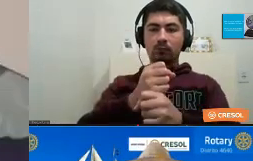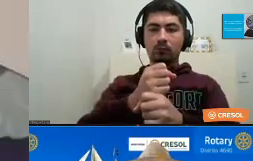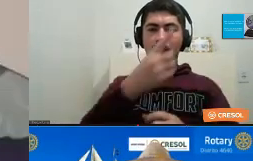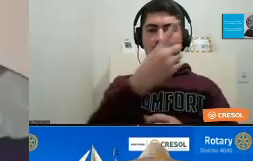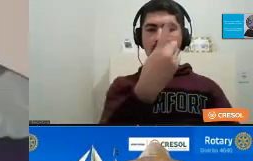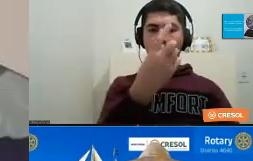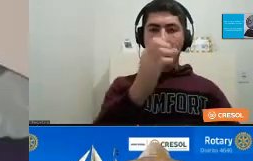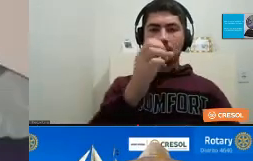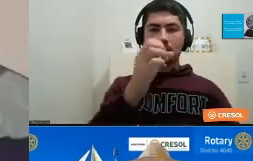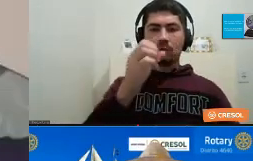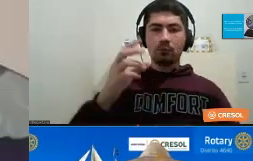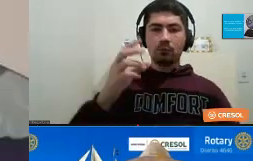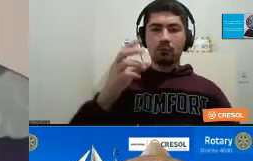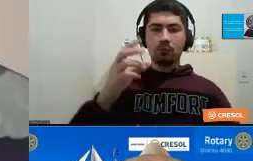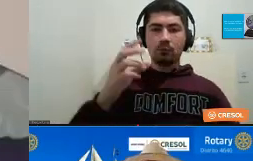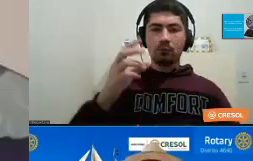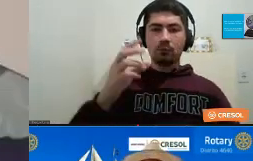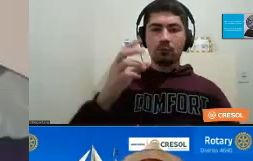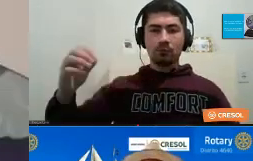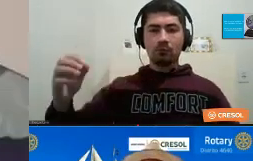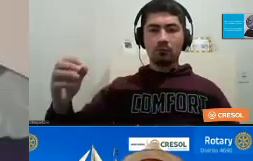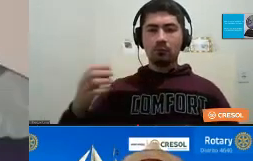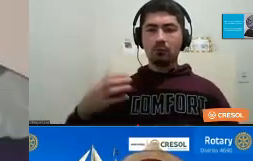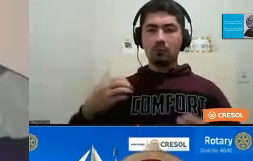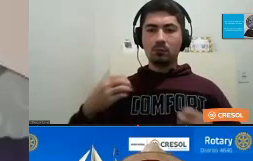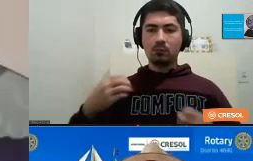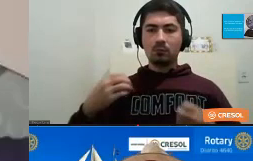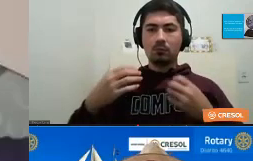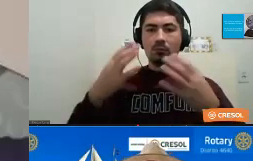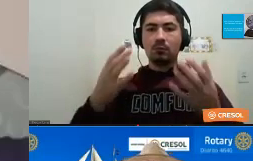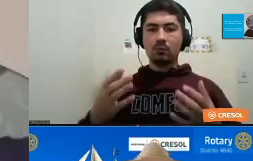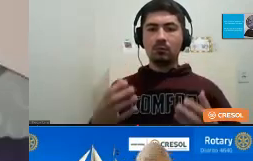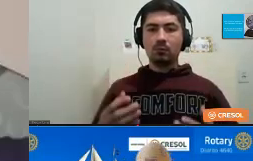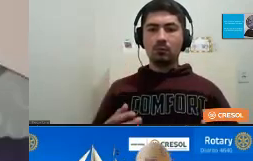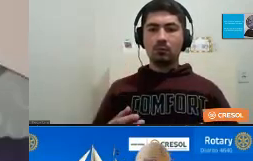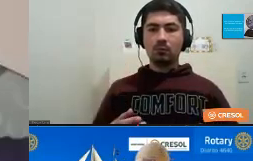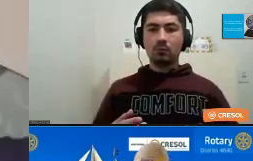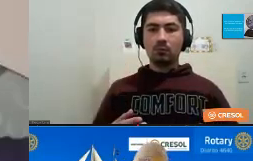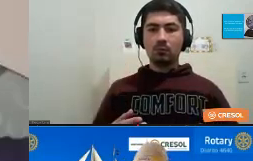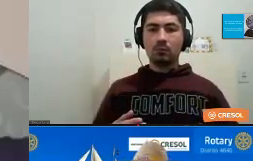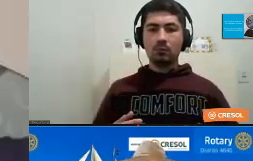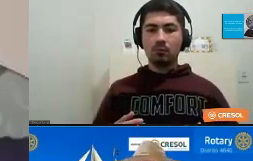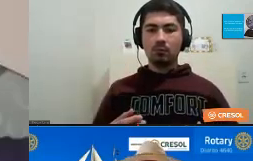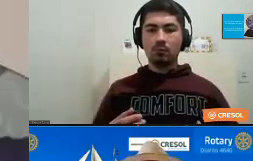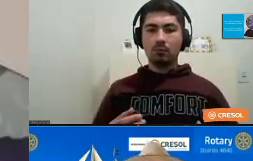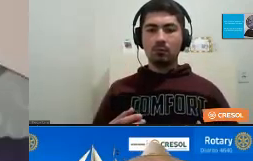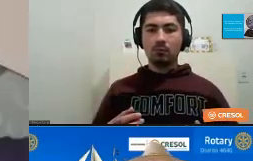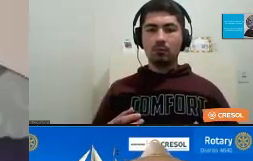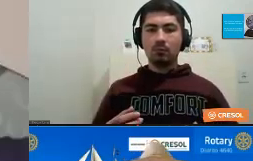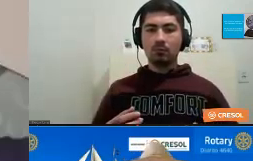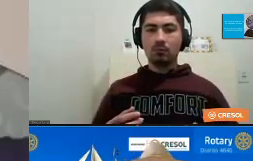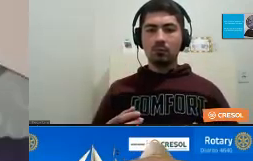aqui, tá certo? Eu sou Art Club Society, terceiro nível,